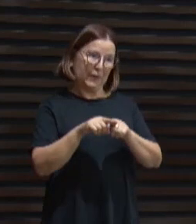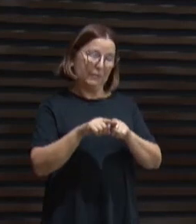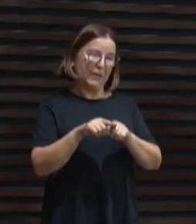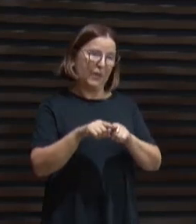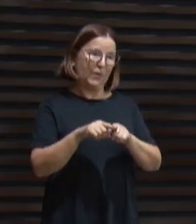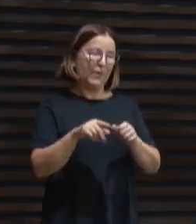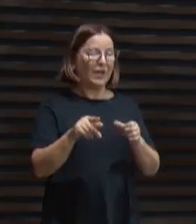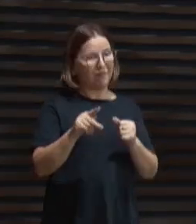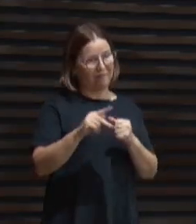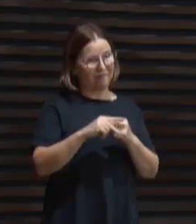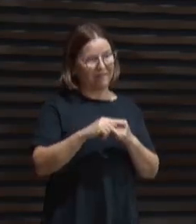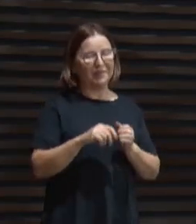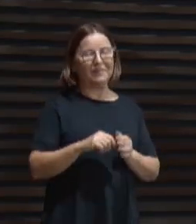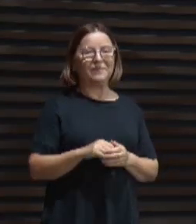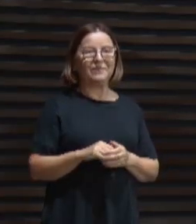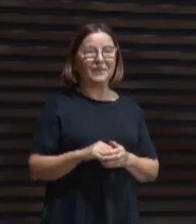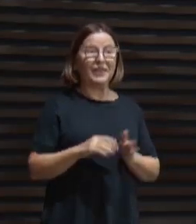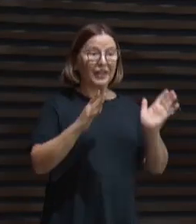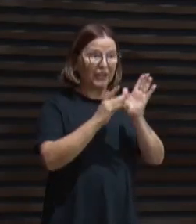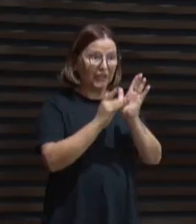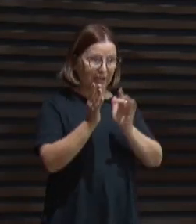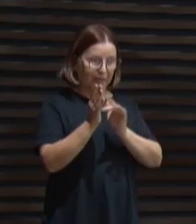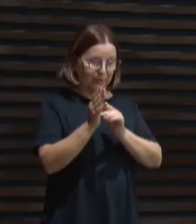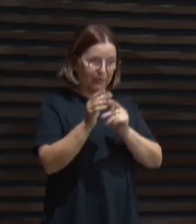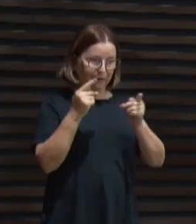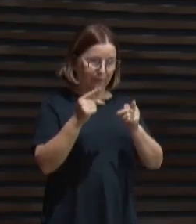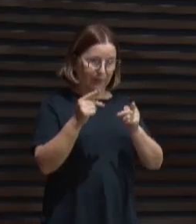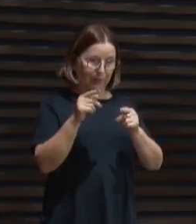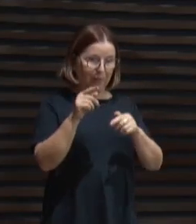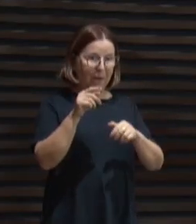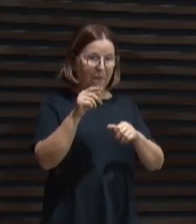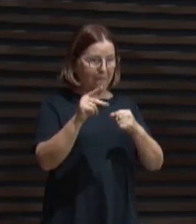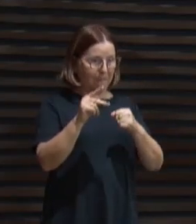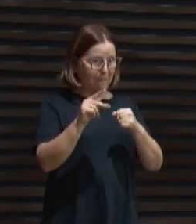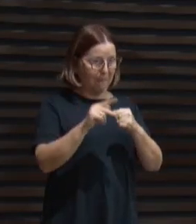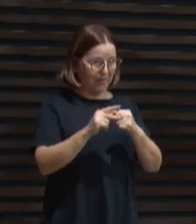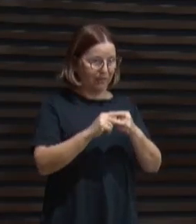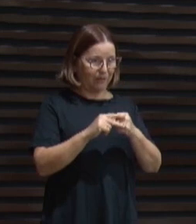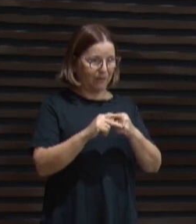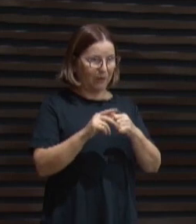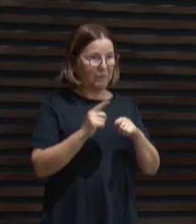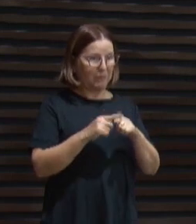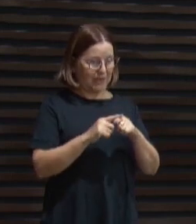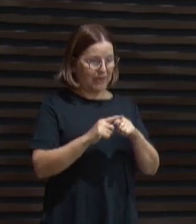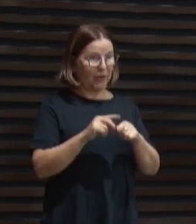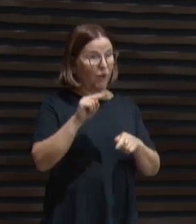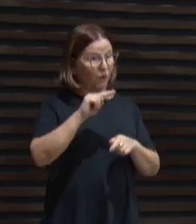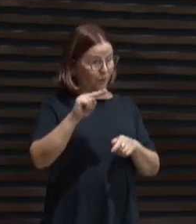Esse Pedro foi dado nome por Jesus. Cefas. Simão